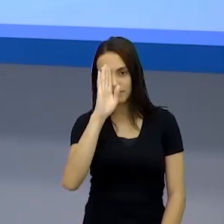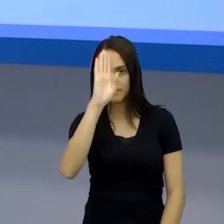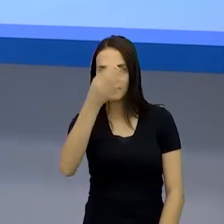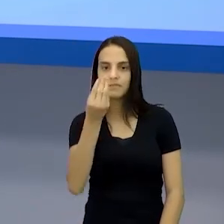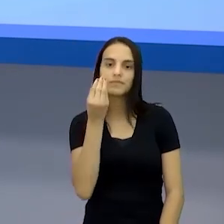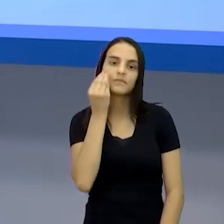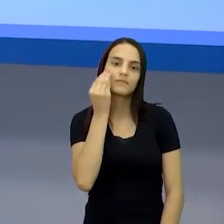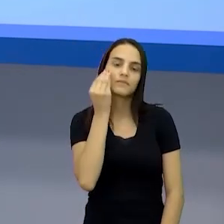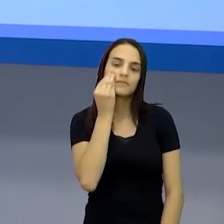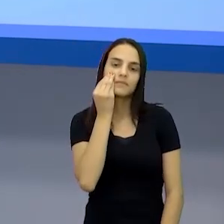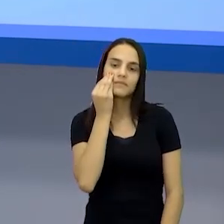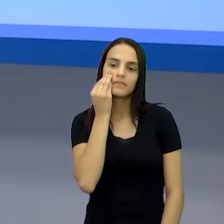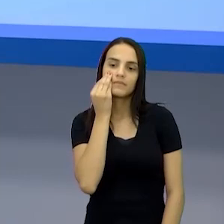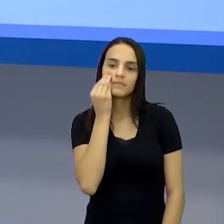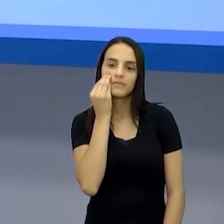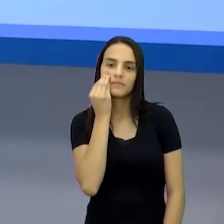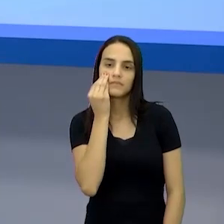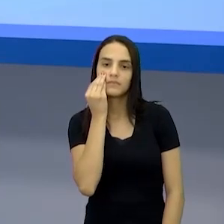tentando, né,